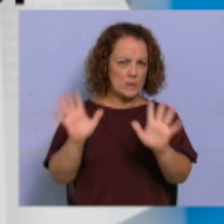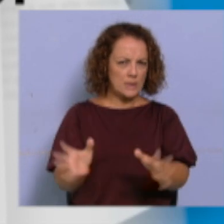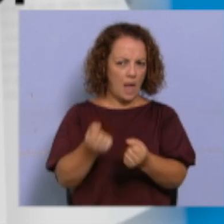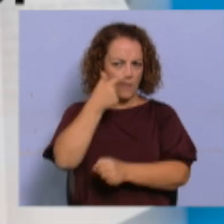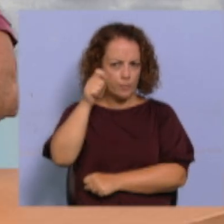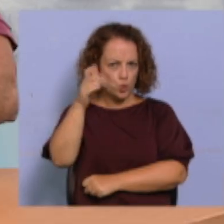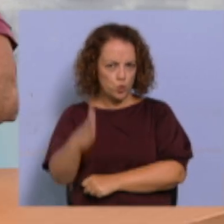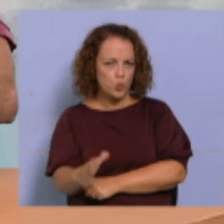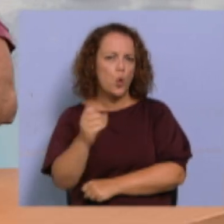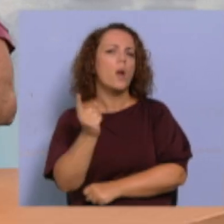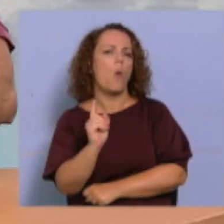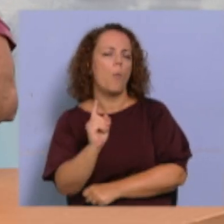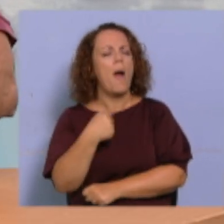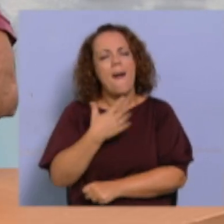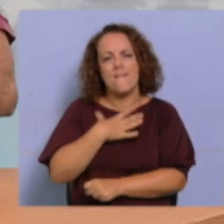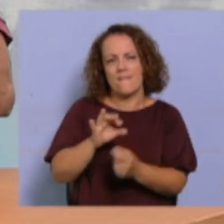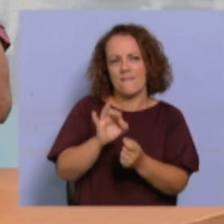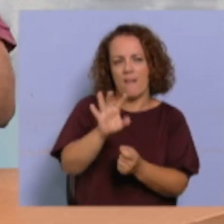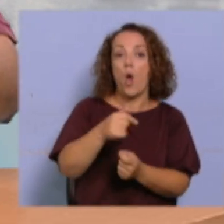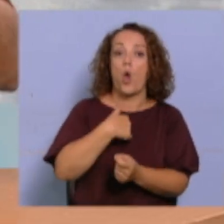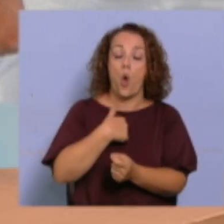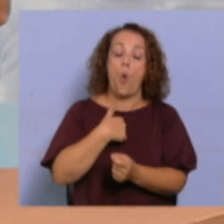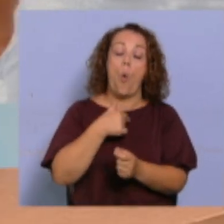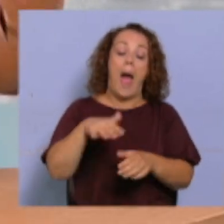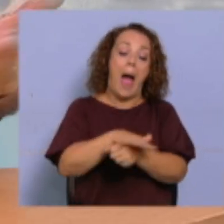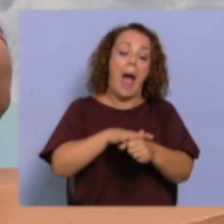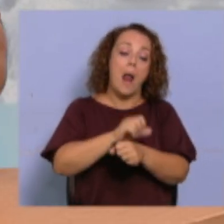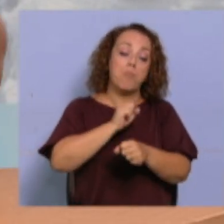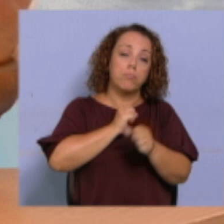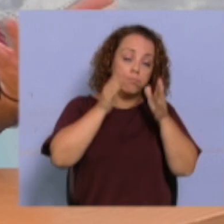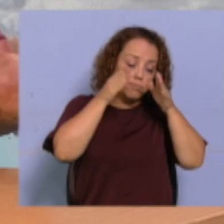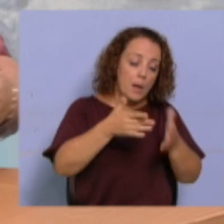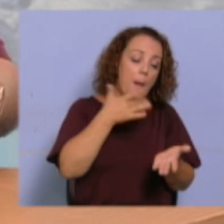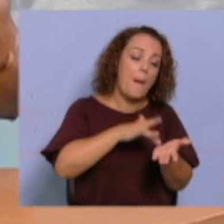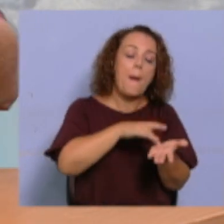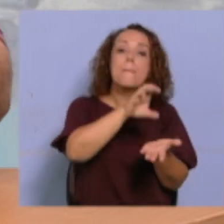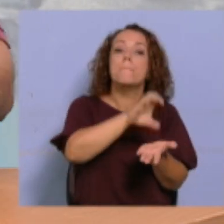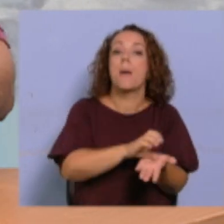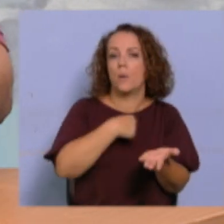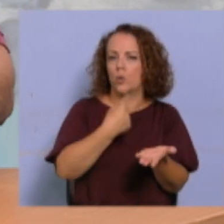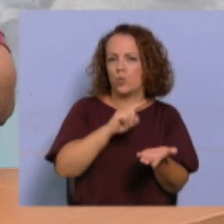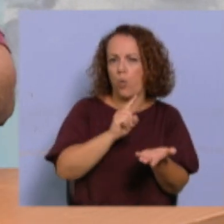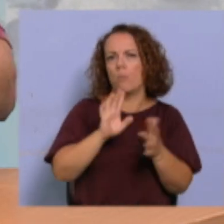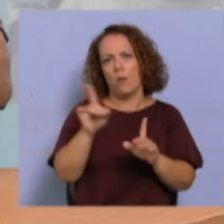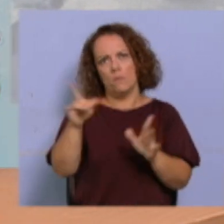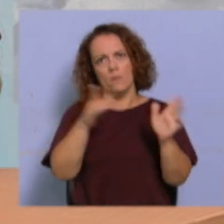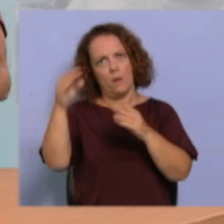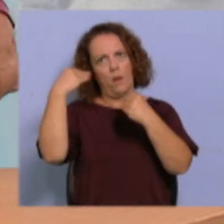já agora dizer uma coisa muito simples. Eu não sou biblista, mas, claro, a gente há um mínimo de coisas que sabe. 20 anos a dar aulas,